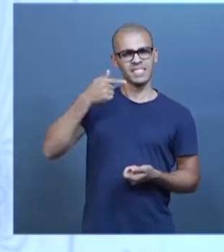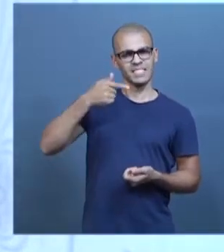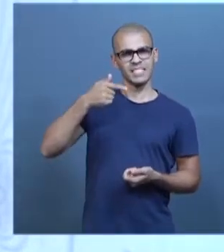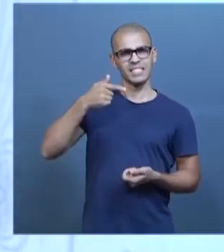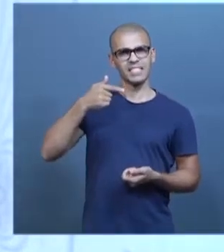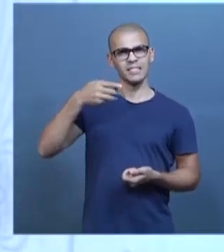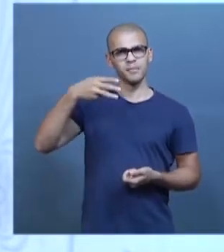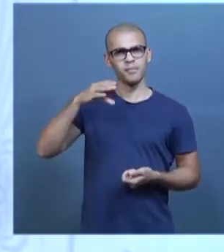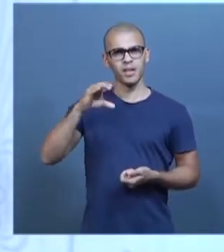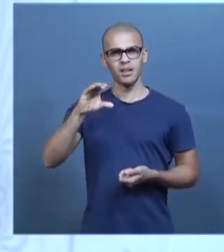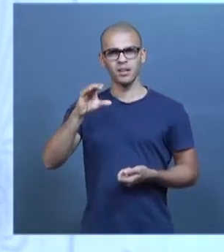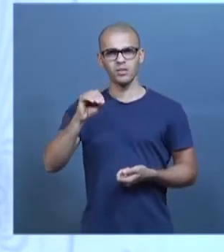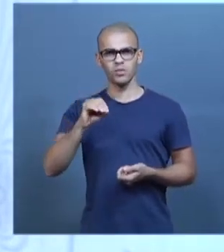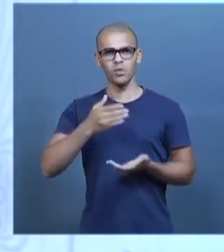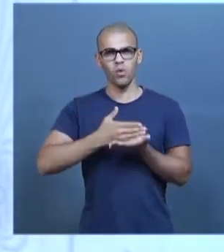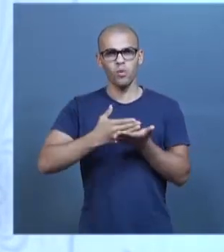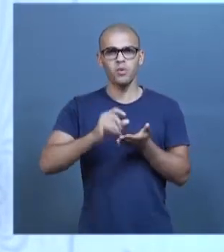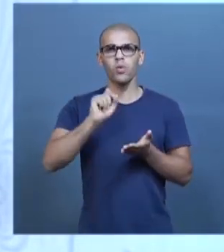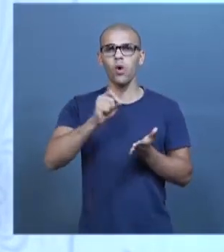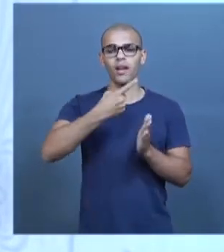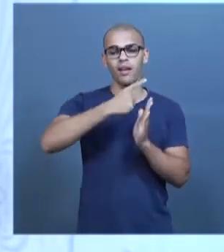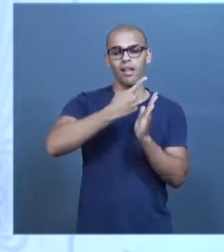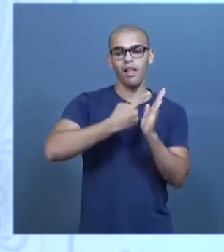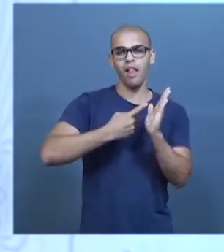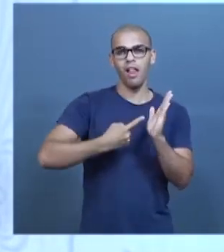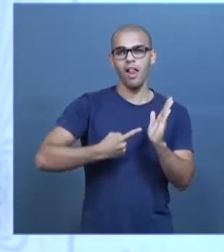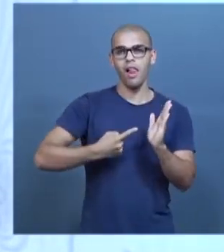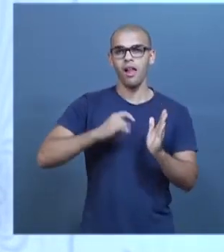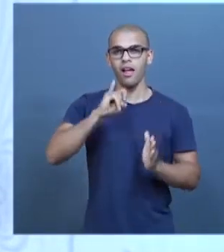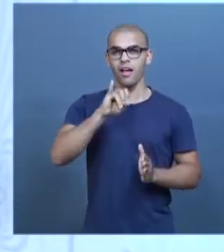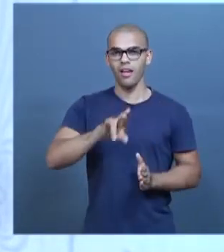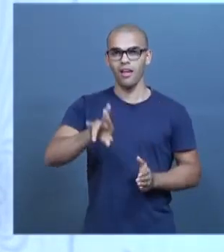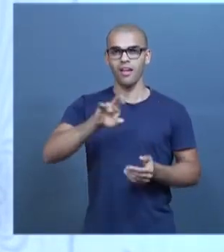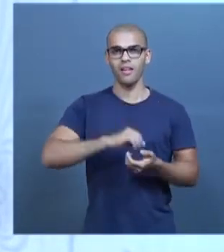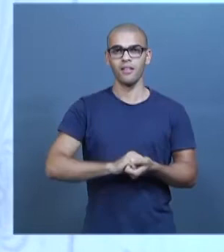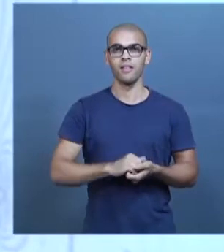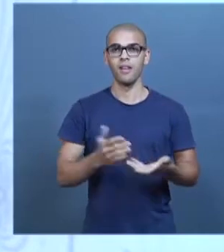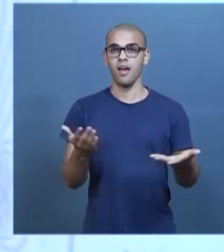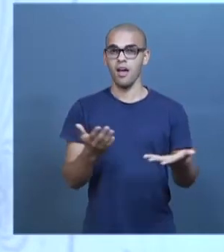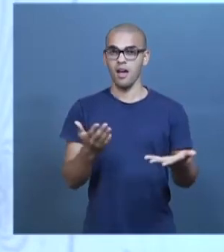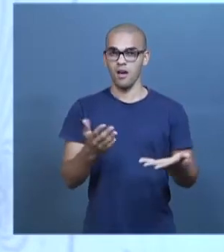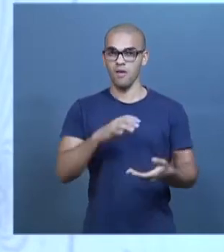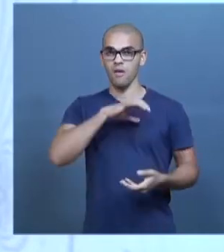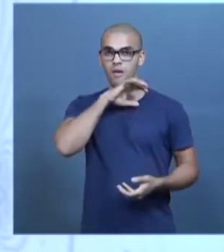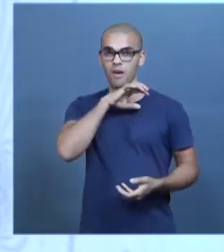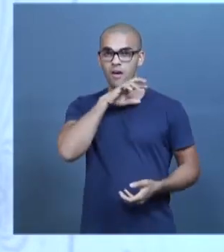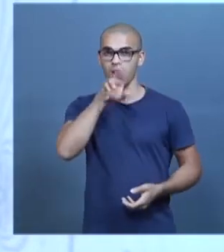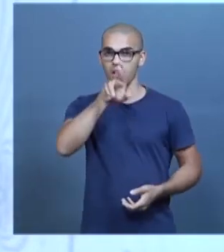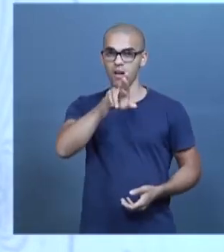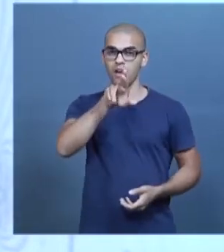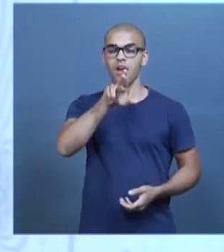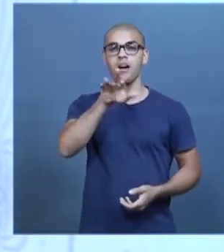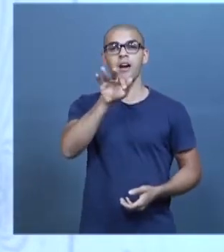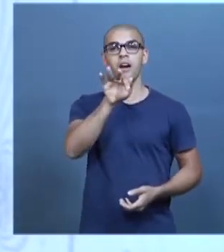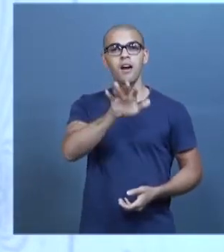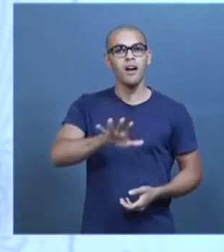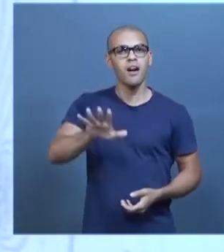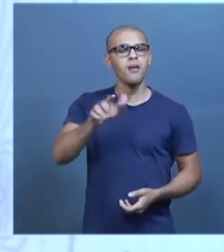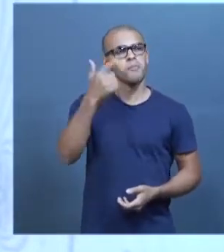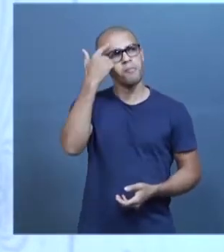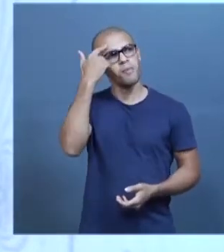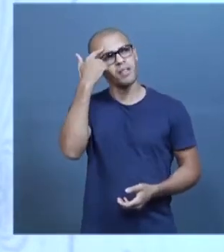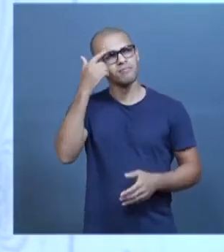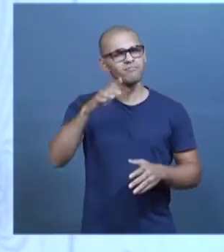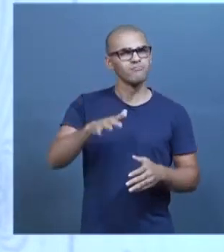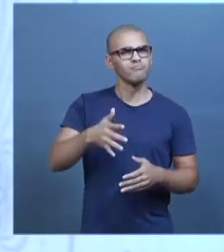para declarar o imposto de renda. Este ano a Receita Federal espera receber 30 milhões de declarações durante o prazo legal. A